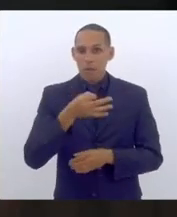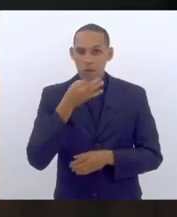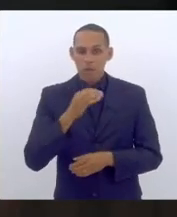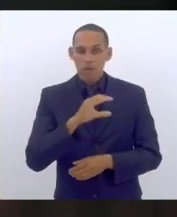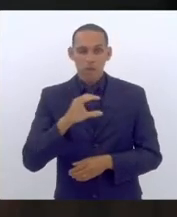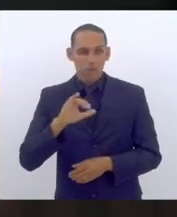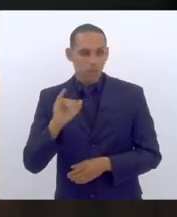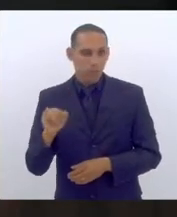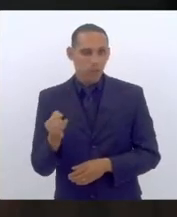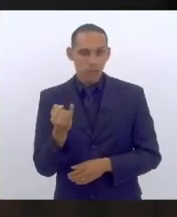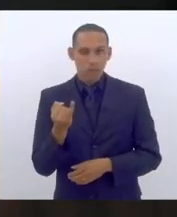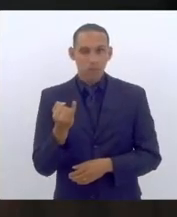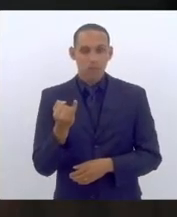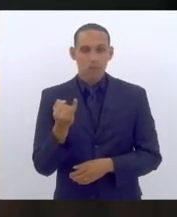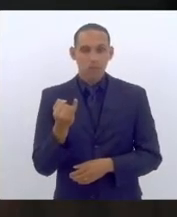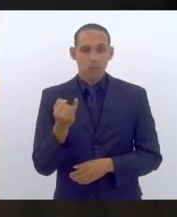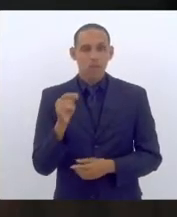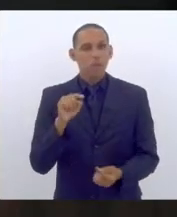de condição Justiça